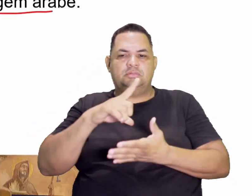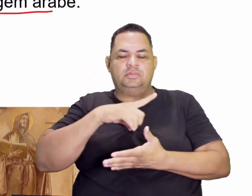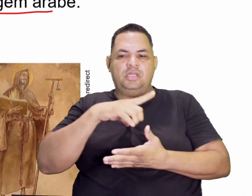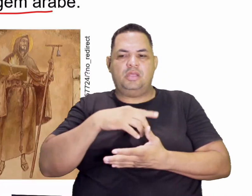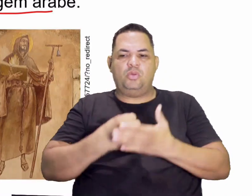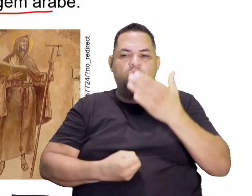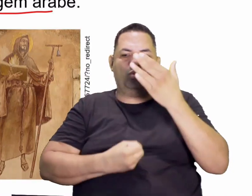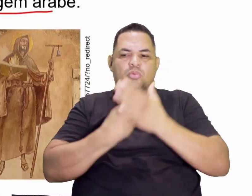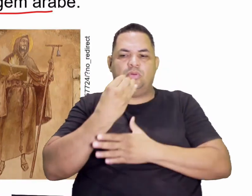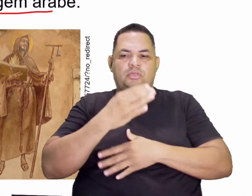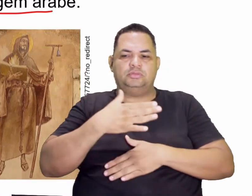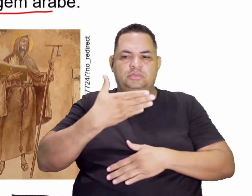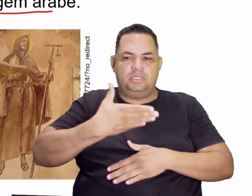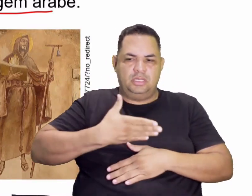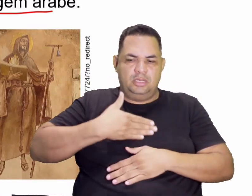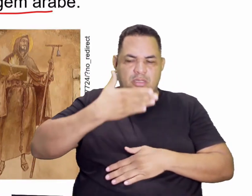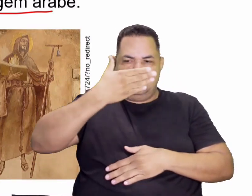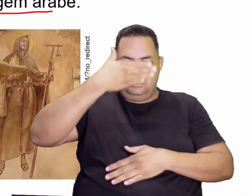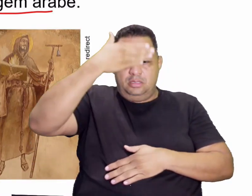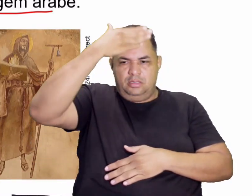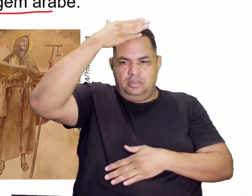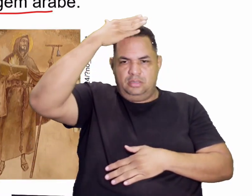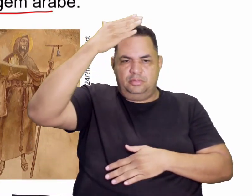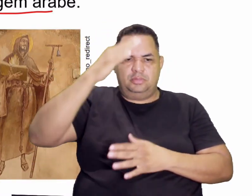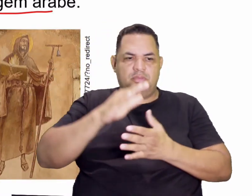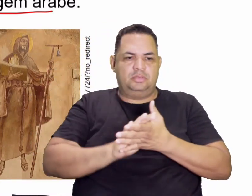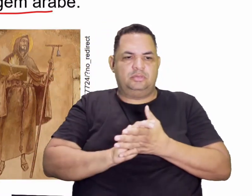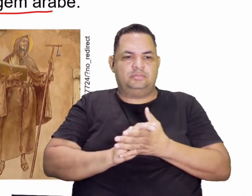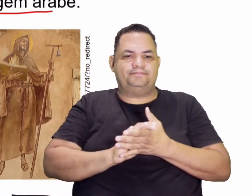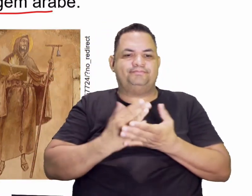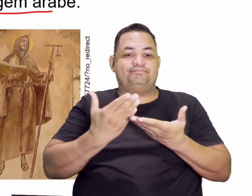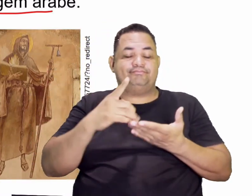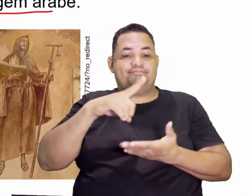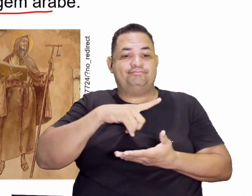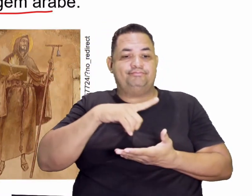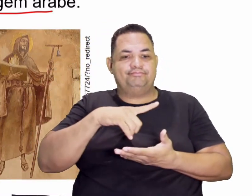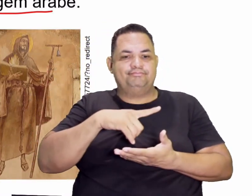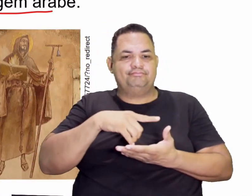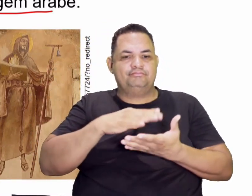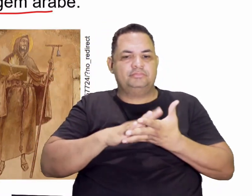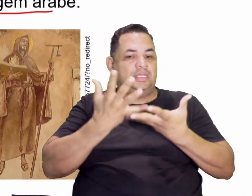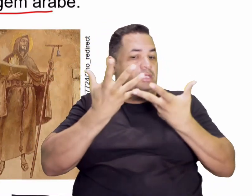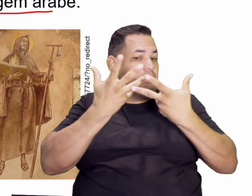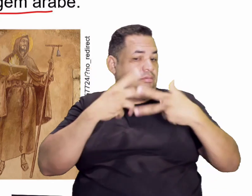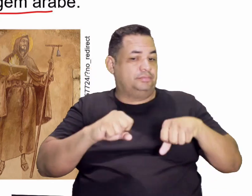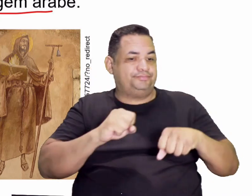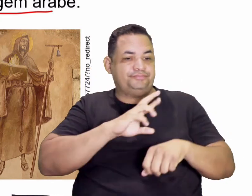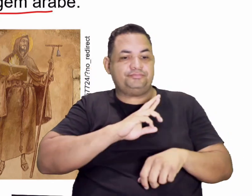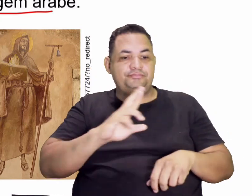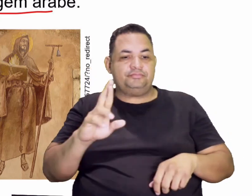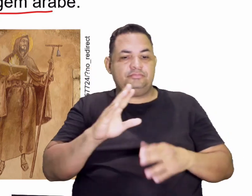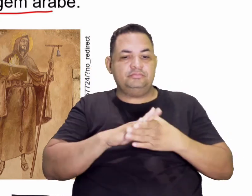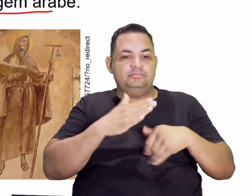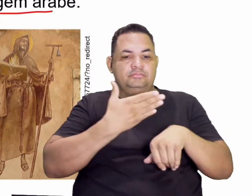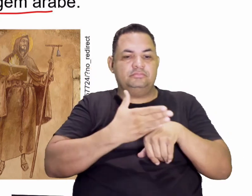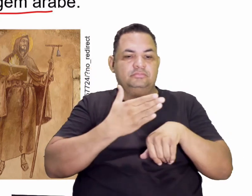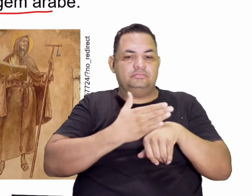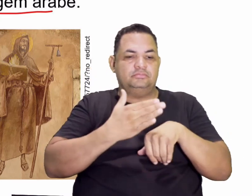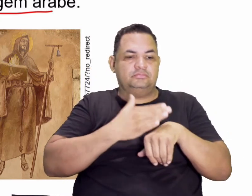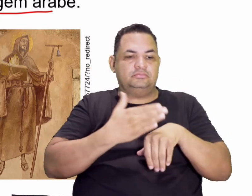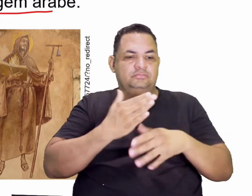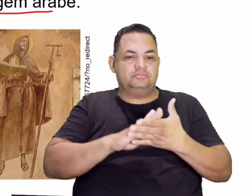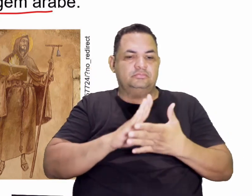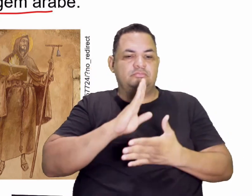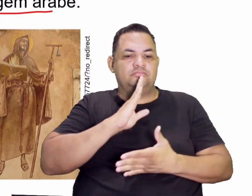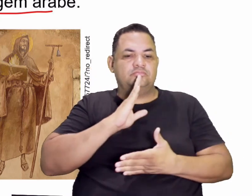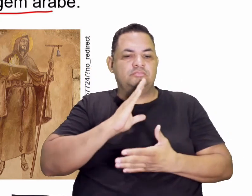árabe, tá? Apesar da intolerância religiosa, essa prática tornou-se muito conhecida no Ocidente